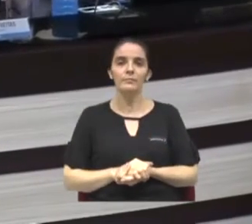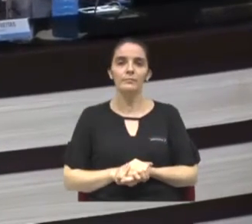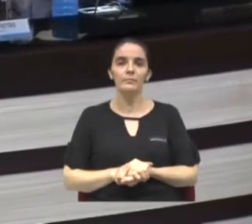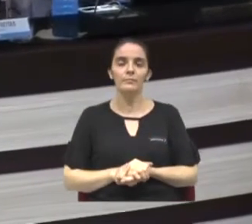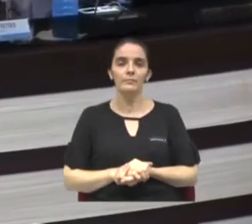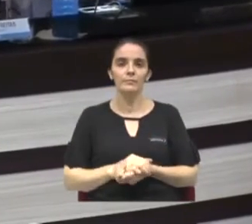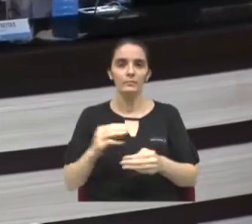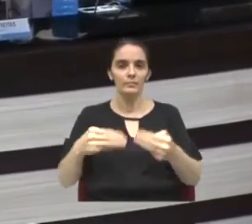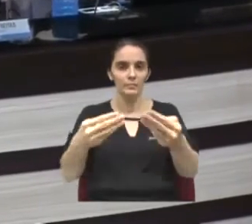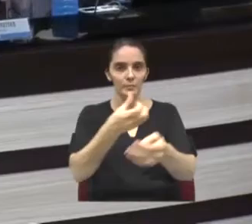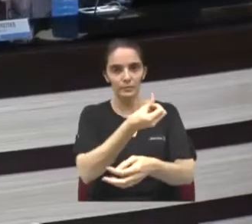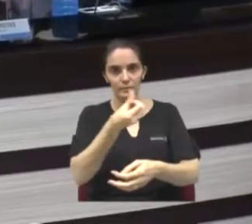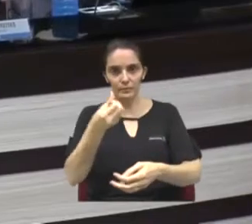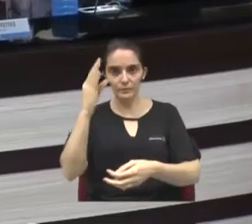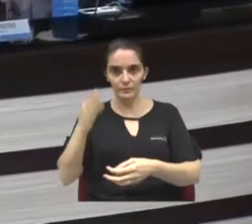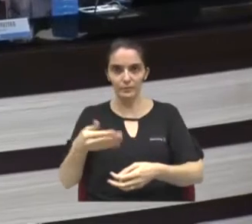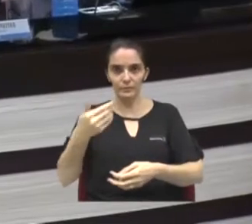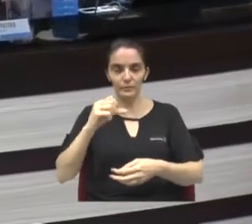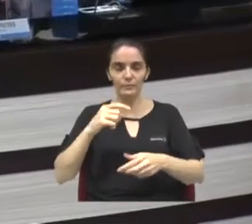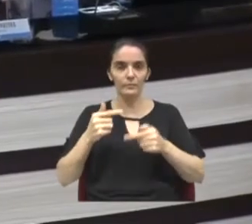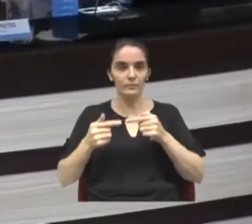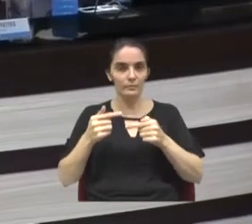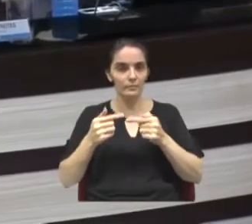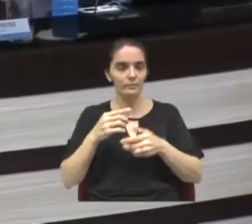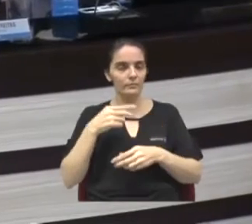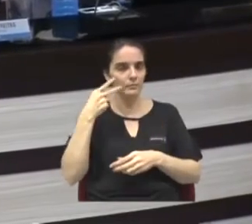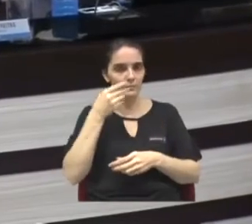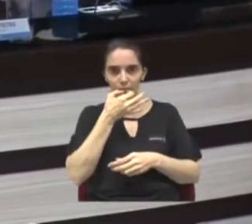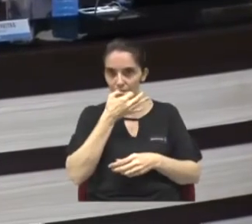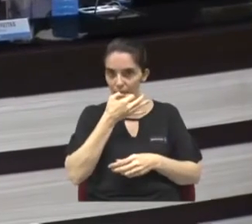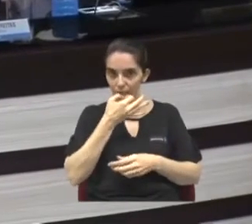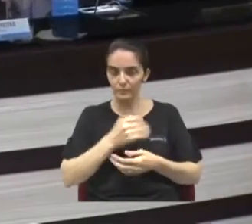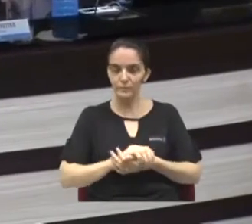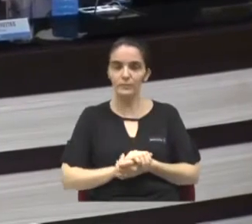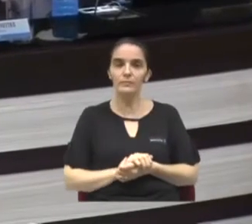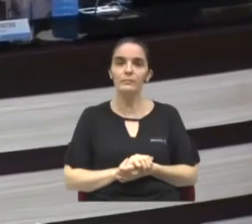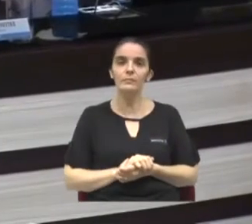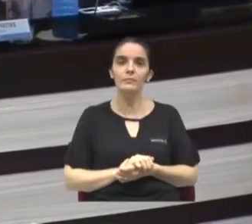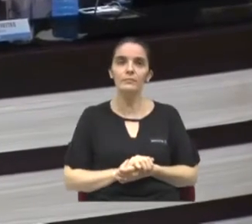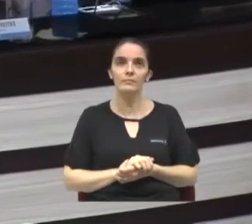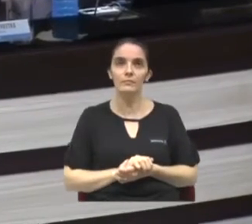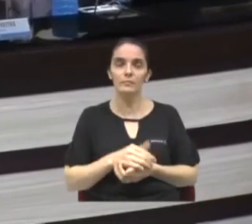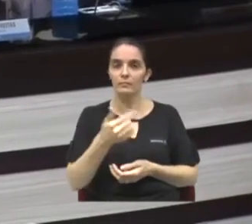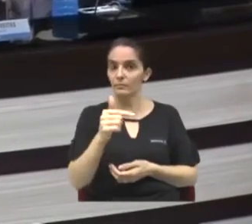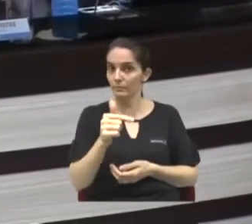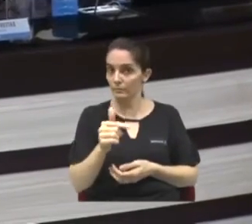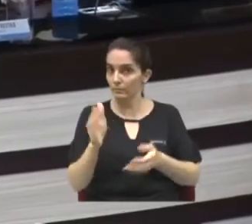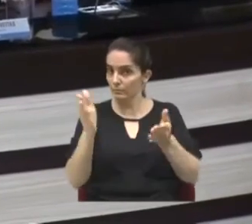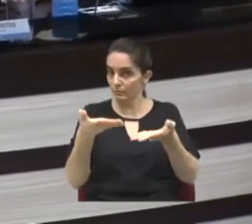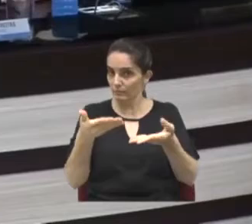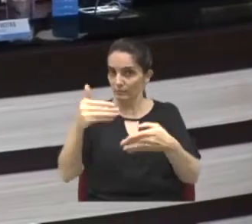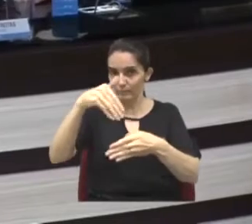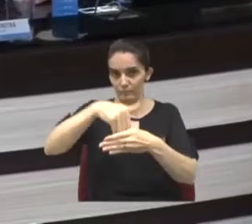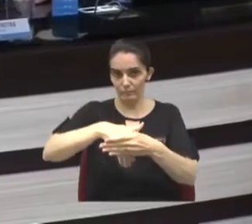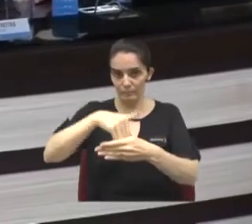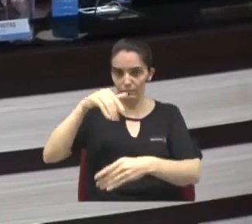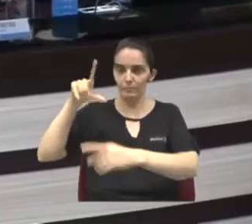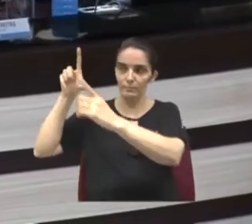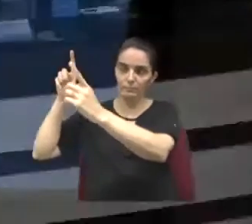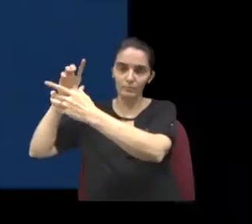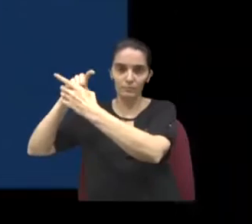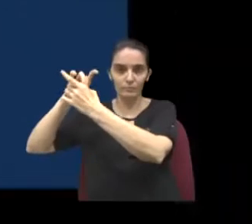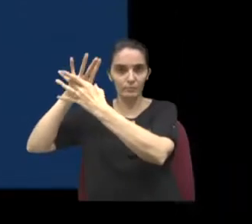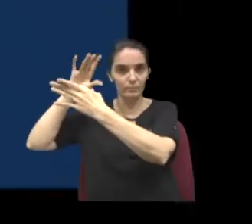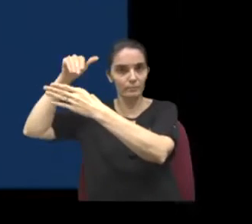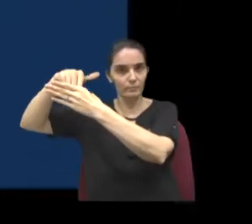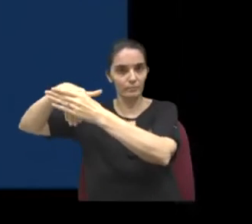moção 66/19 está em discussão. Algum vereador deseja discutir a moção? Não havendo, vai à votação e o painel de votação